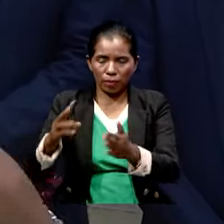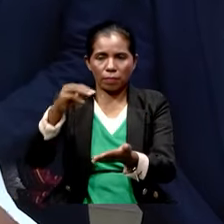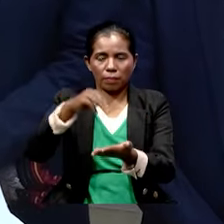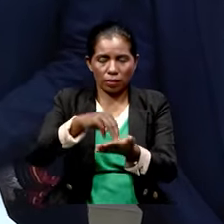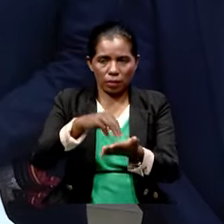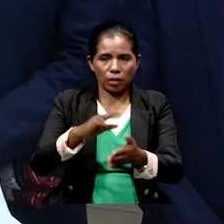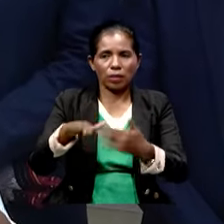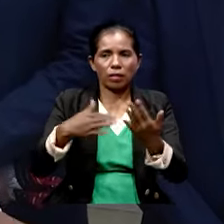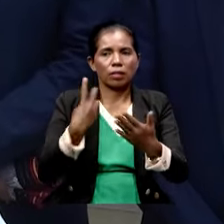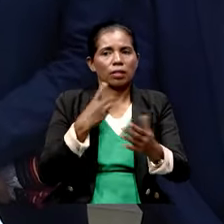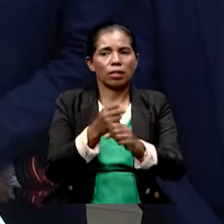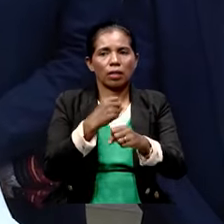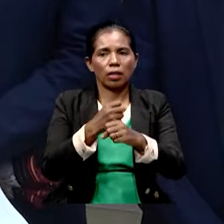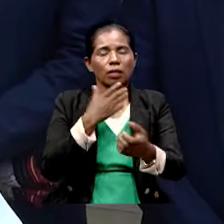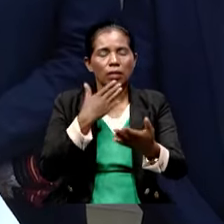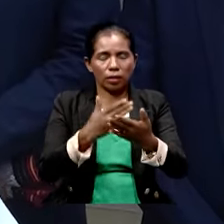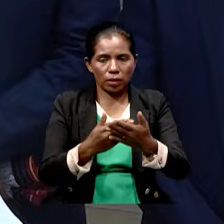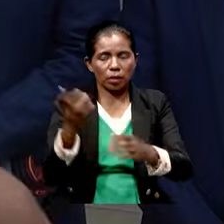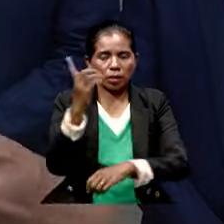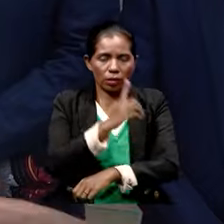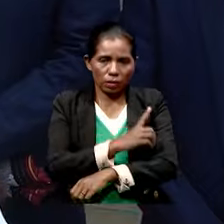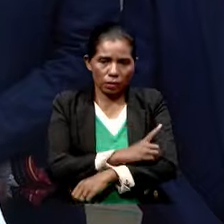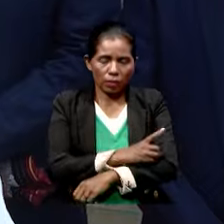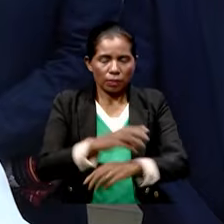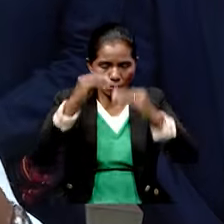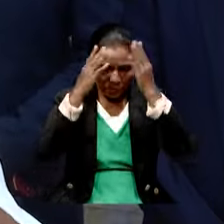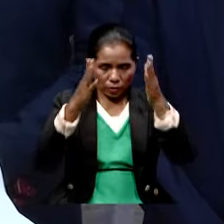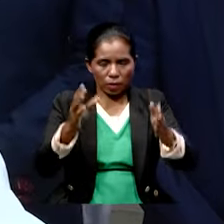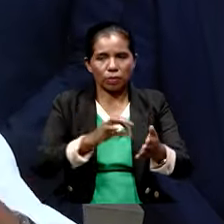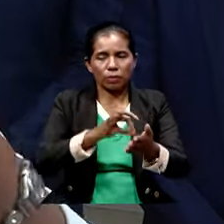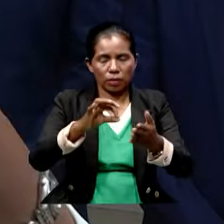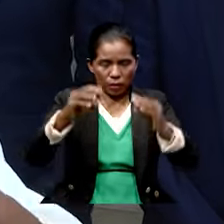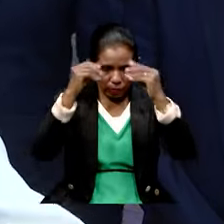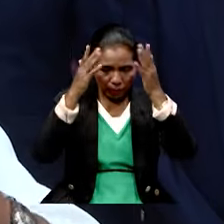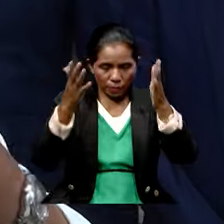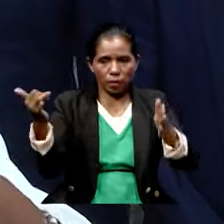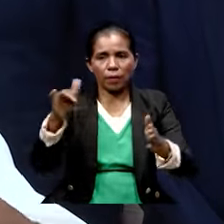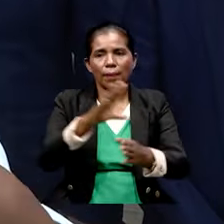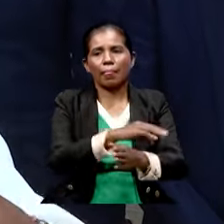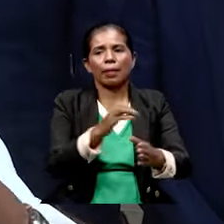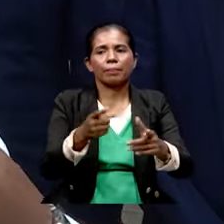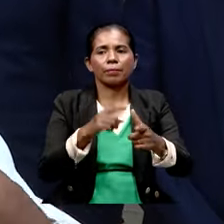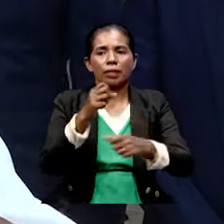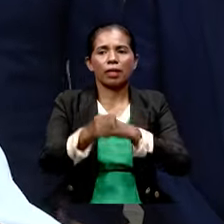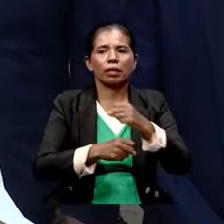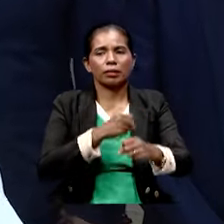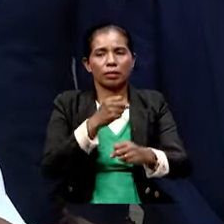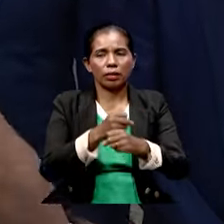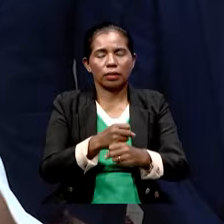didáticos e te tem que halo guia dos professores guia dos alunos pois halo formação dos professores e te por pelo menos tina